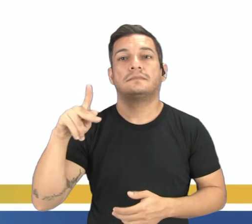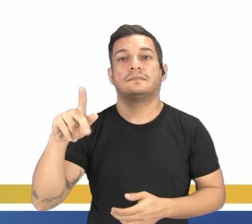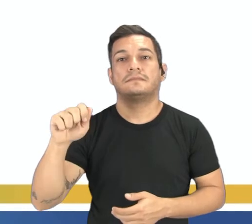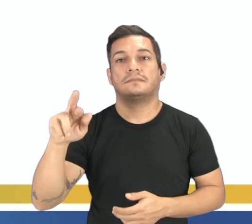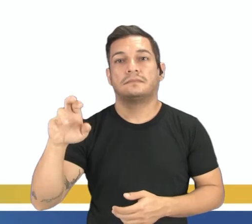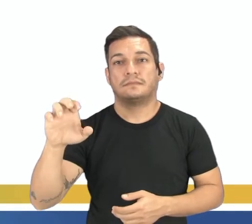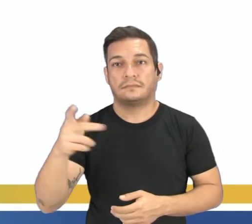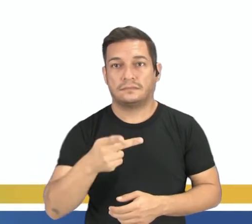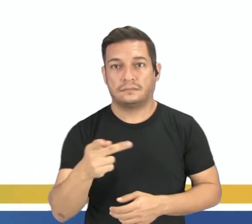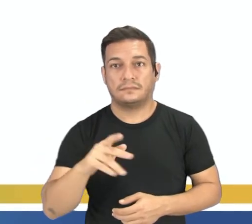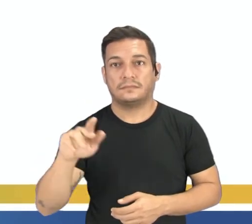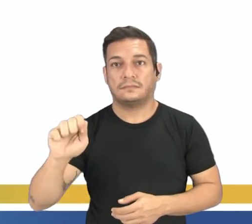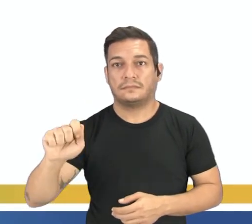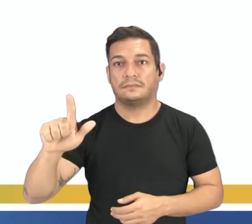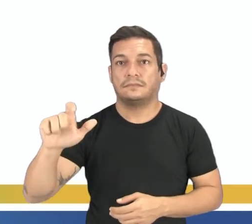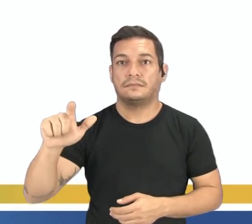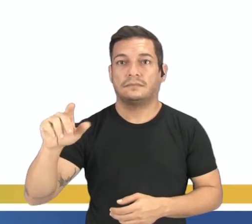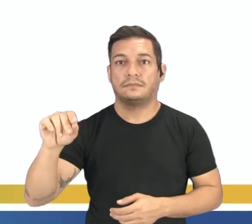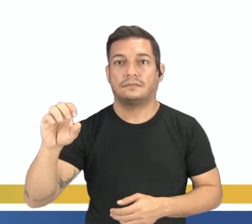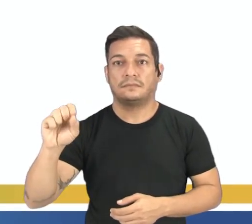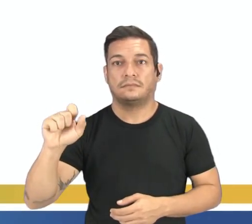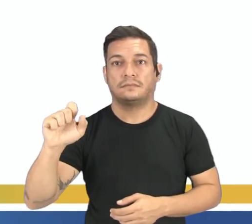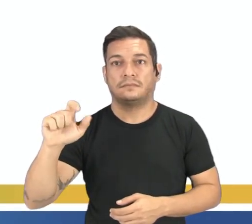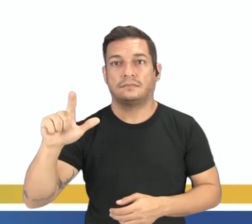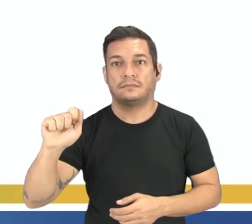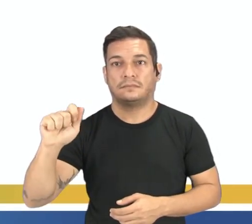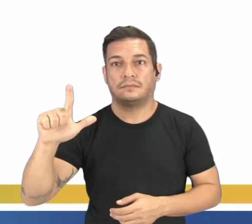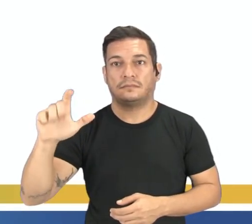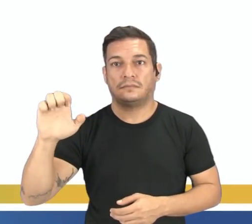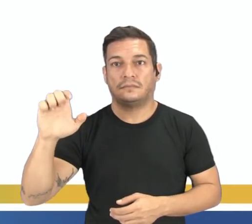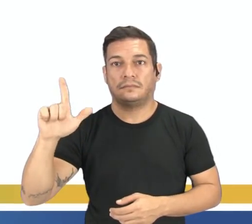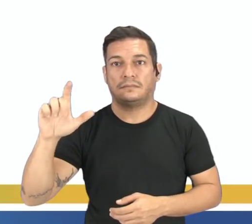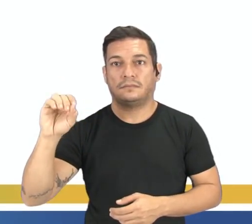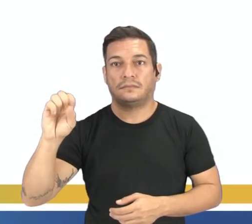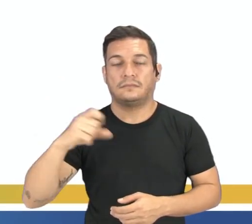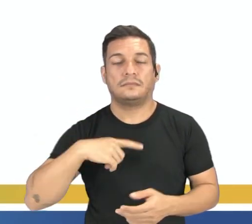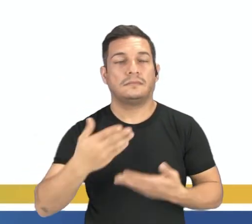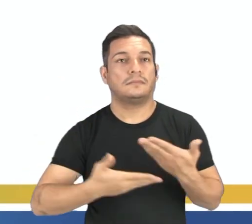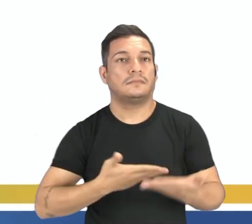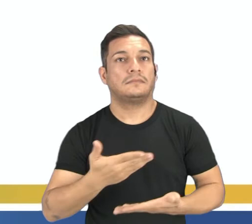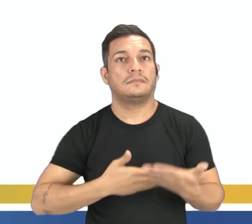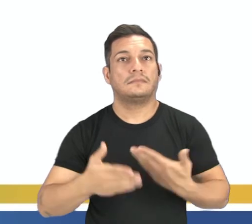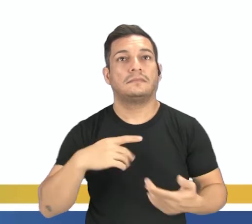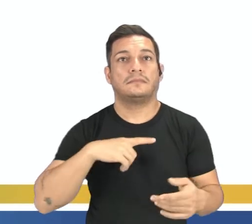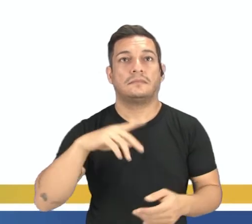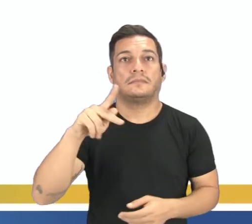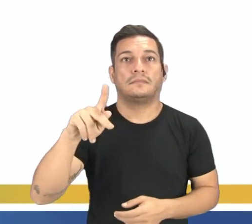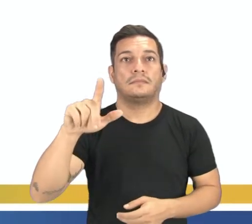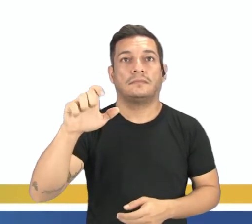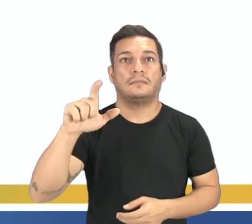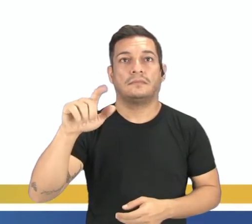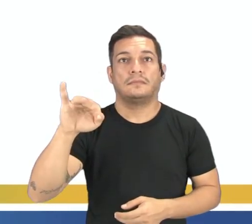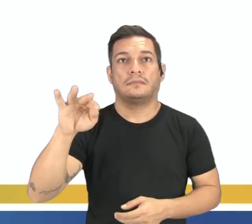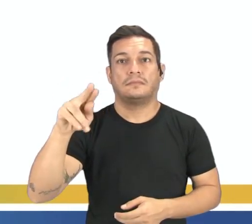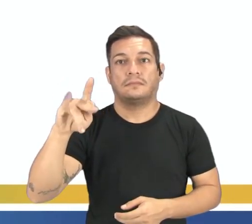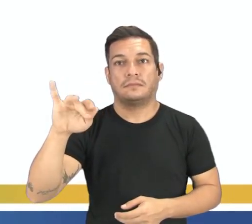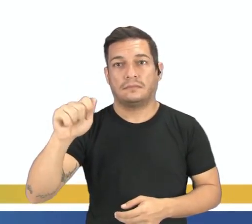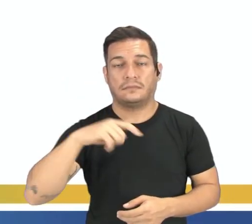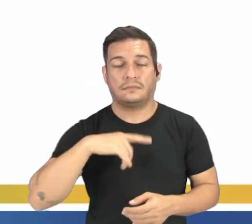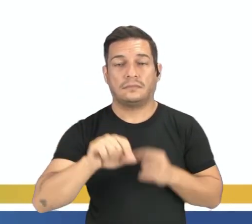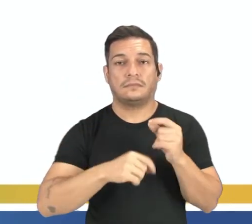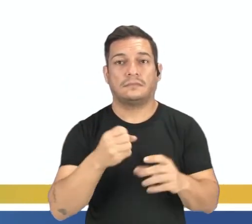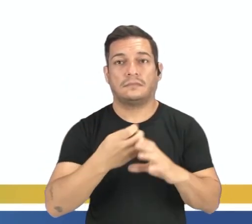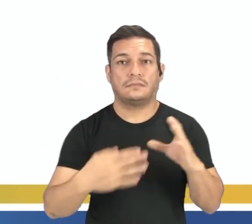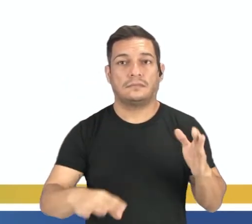as pares de características, interagindo para determinar. Quando eu tenho a pleiotropia, eu tenho uma característica anulando a outra